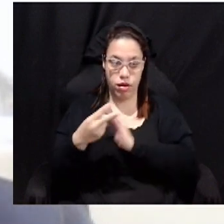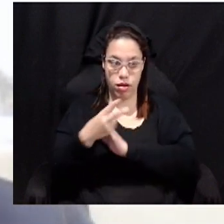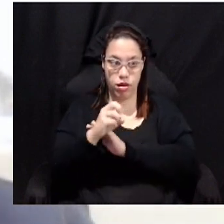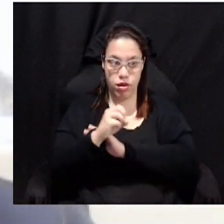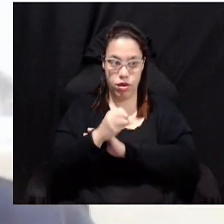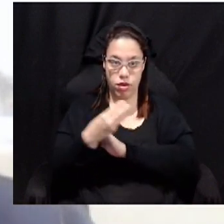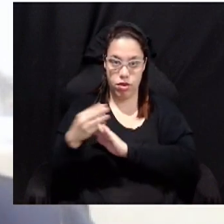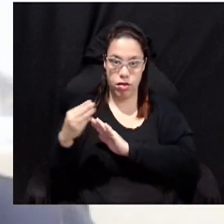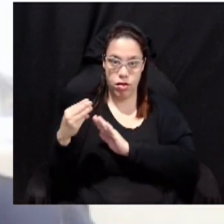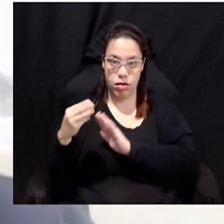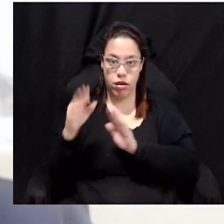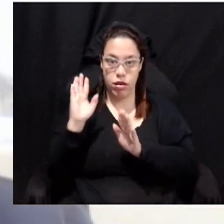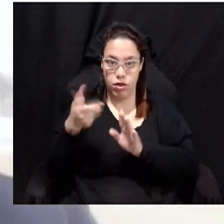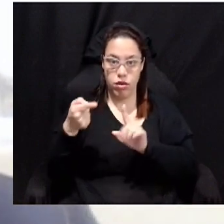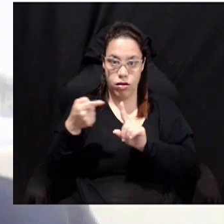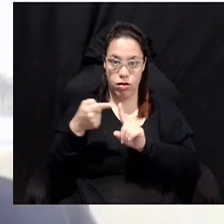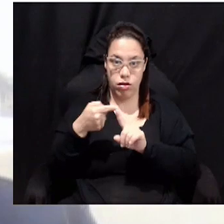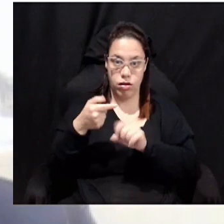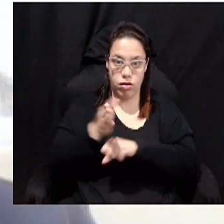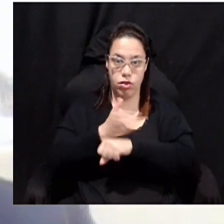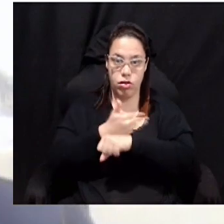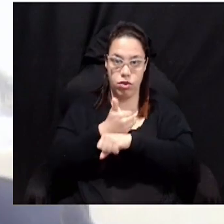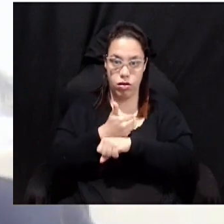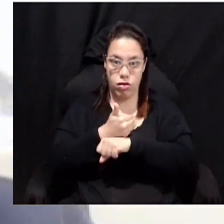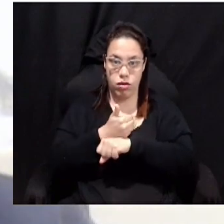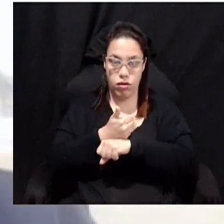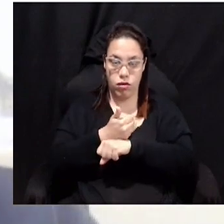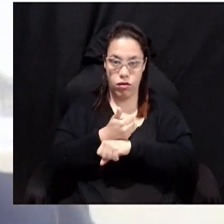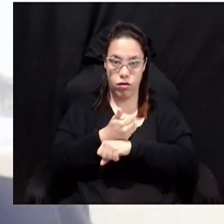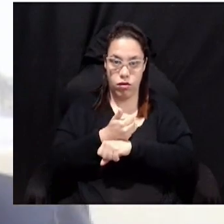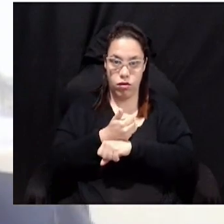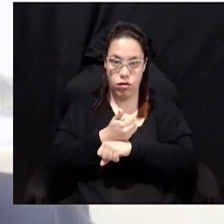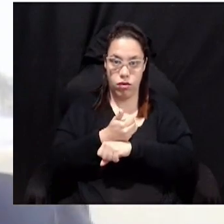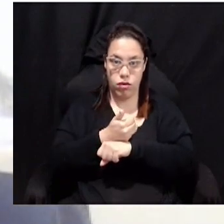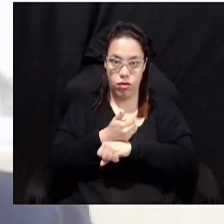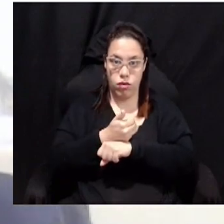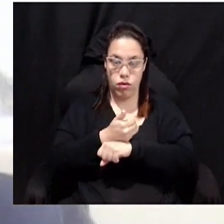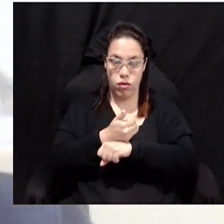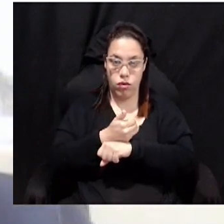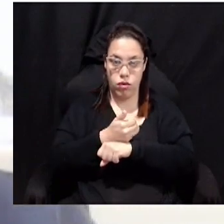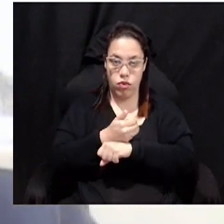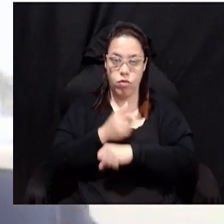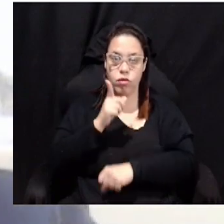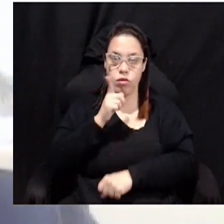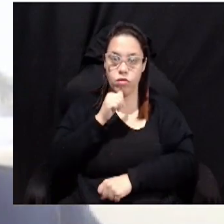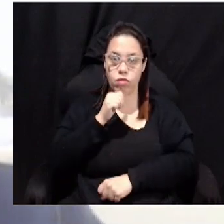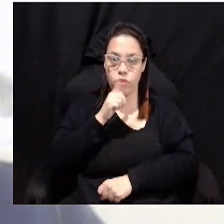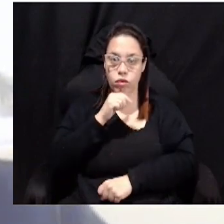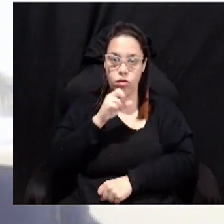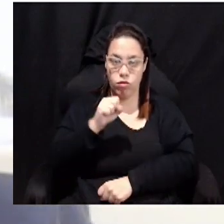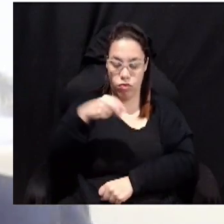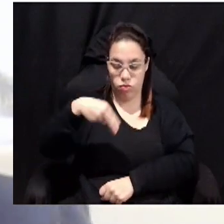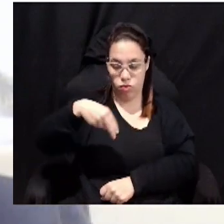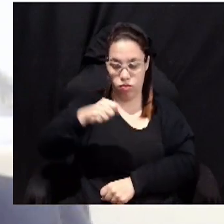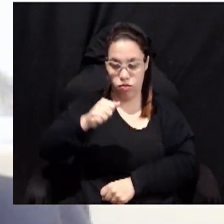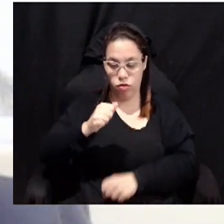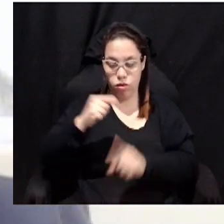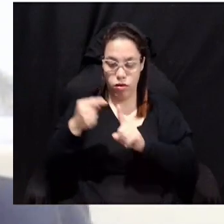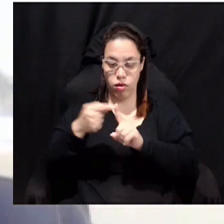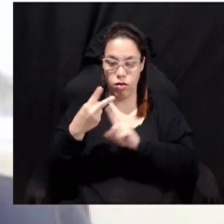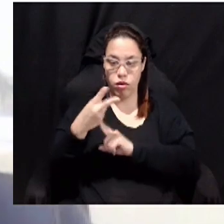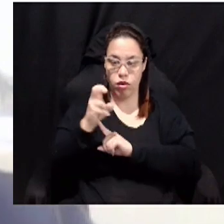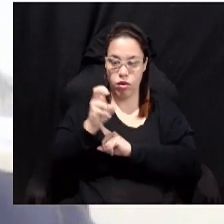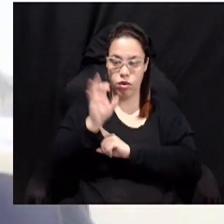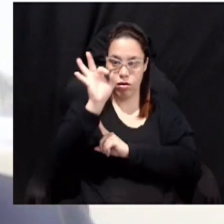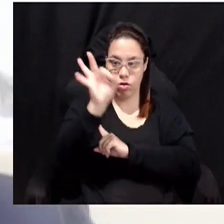já atingimos antes do prazo. De acordo com a Agência Nacional de Águas, a ANA, a meta é de 25%, então,